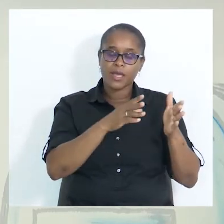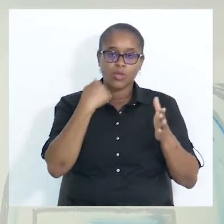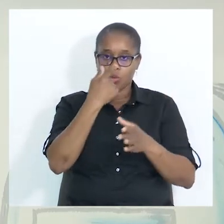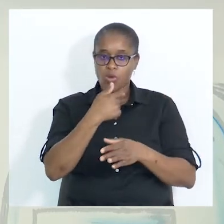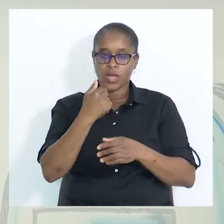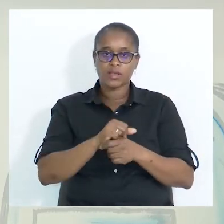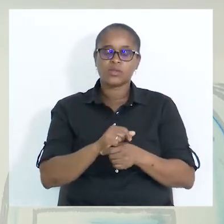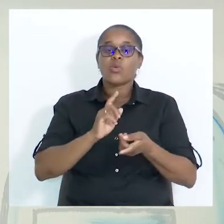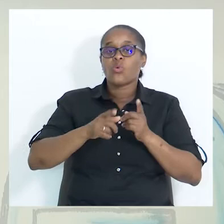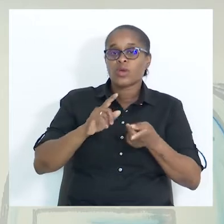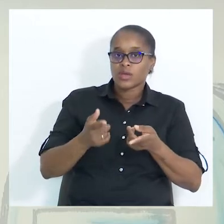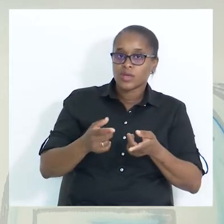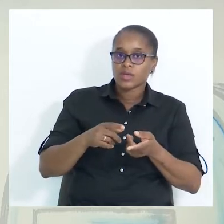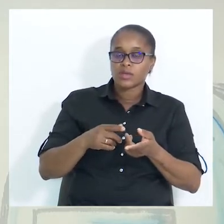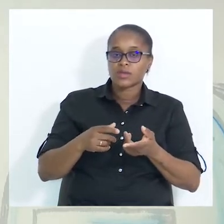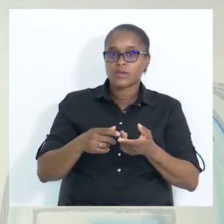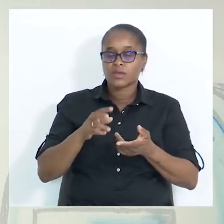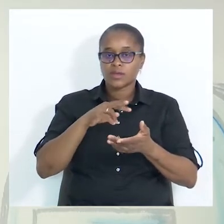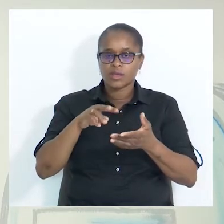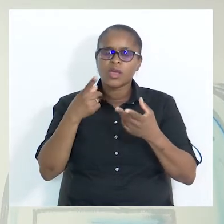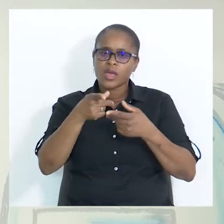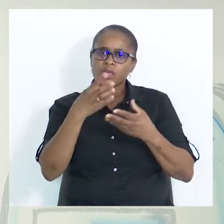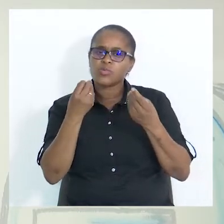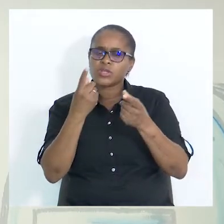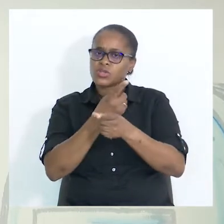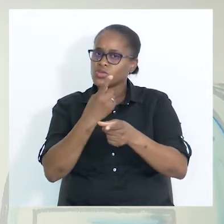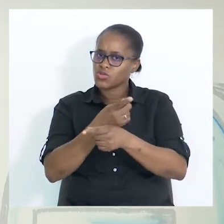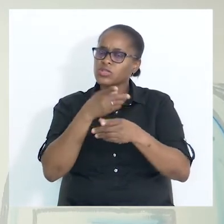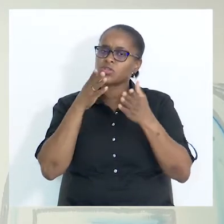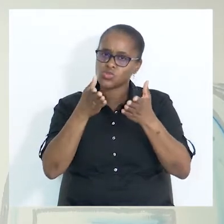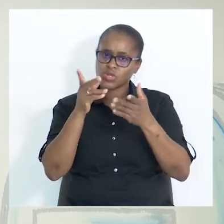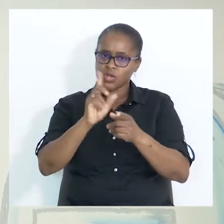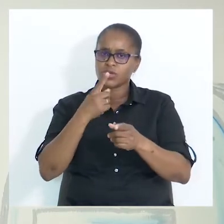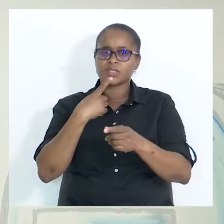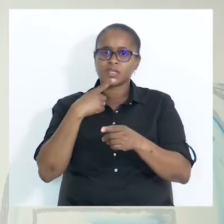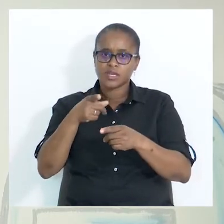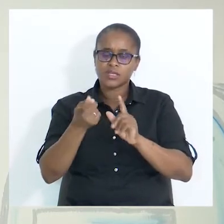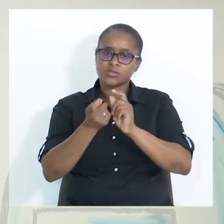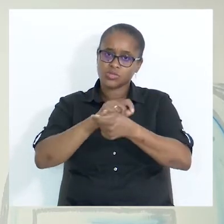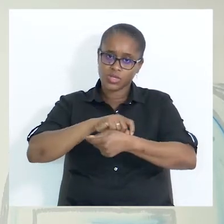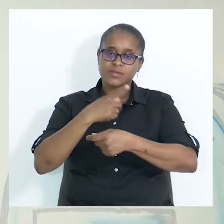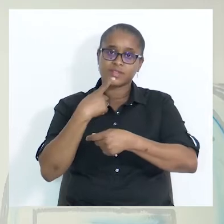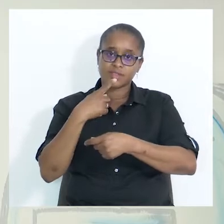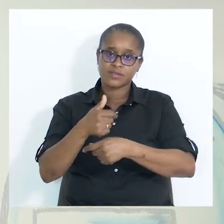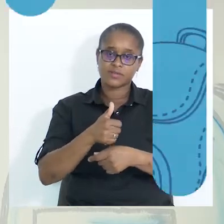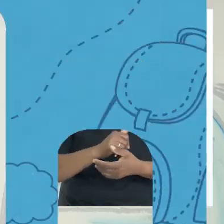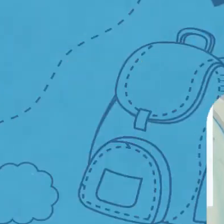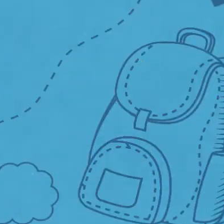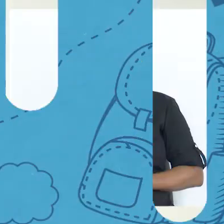oral, do que ler livros, porque aí muita coisa pode não ajudar-te a compreender essa transformação,